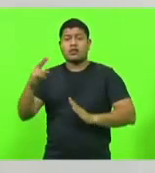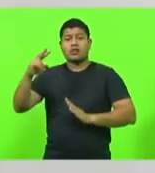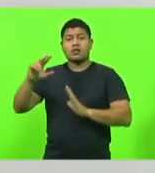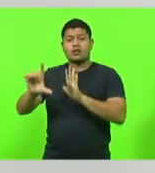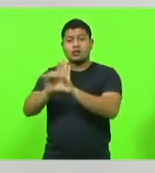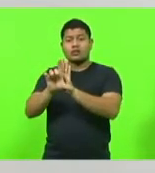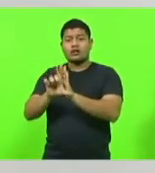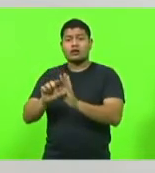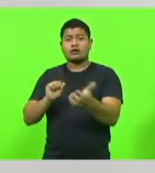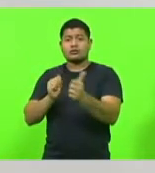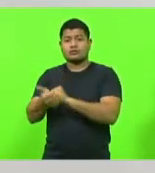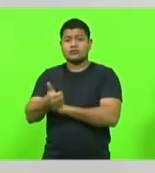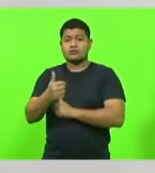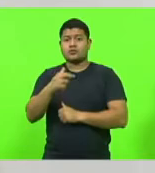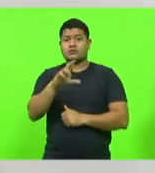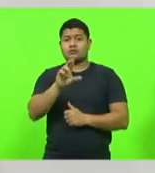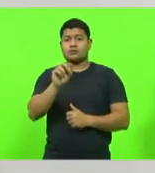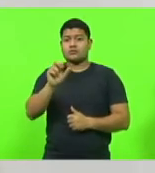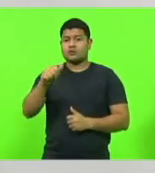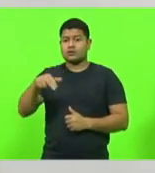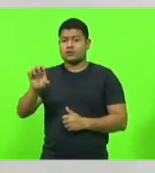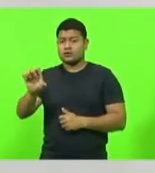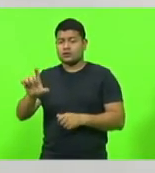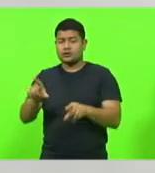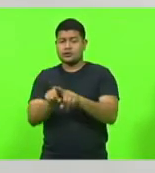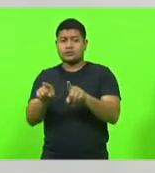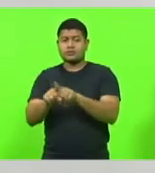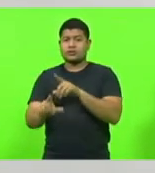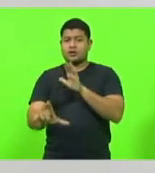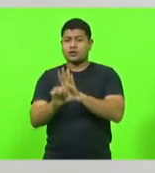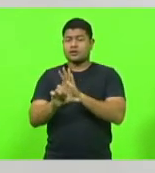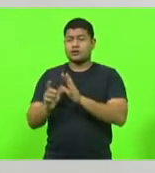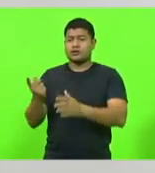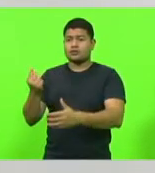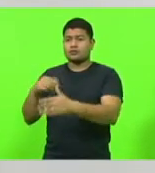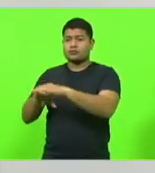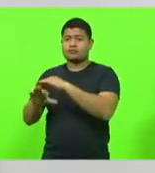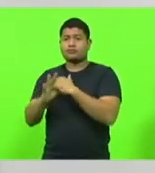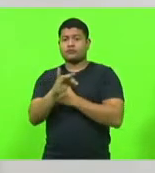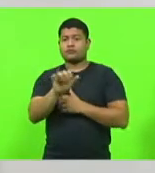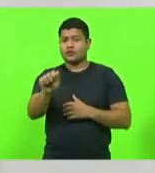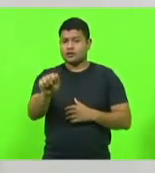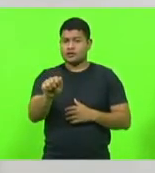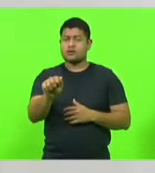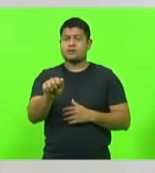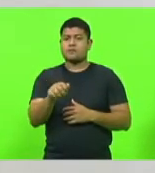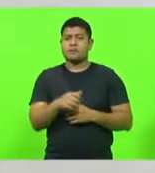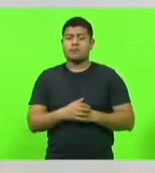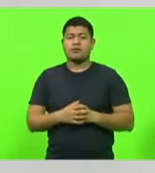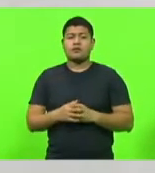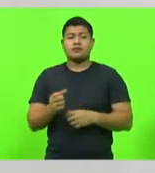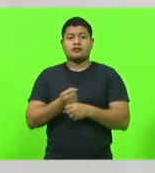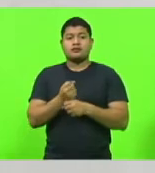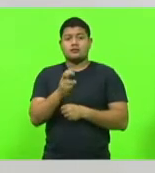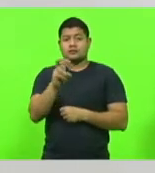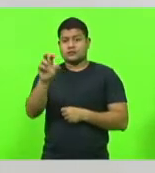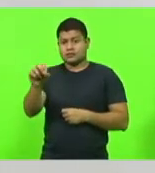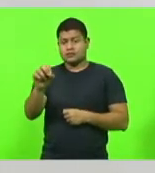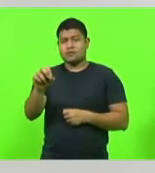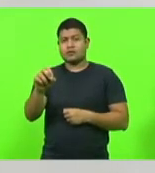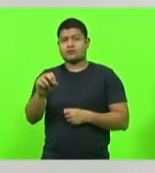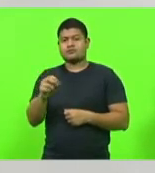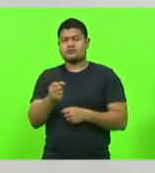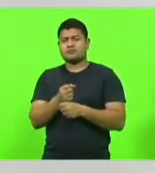a Lei Rouanet e o Fundo da Infância e Adolescência, o FIA. Há 50 anos, a empresa mantém o